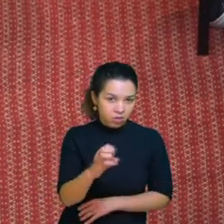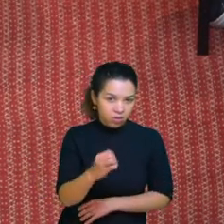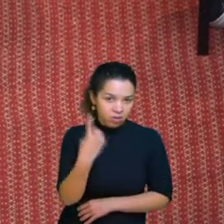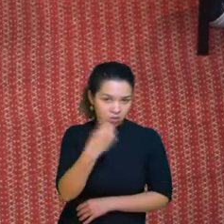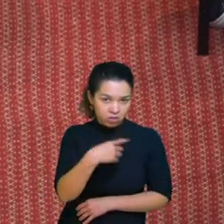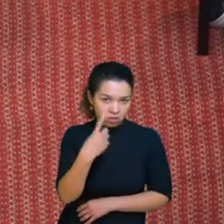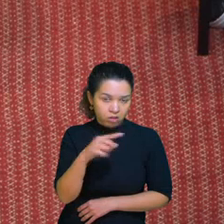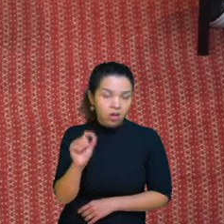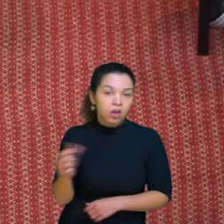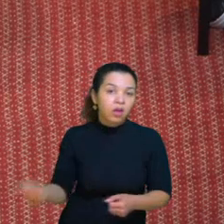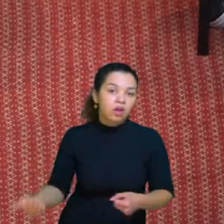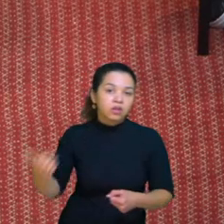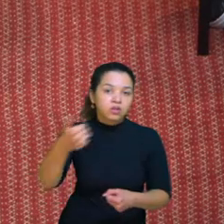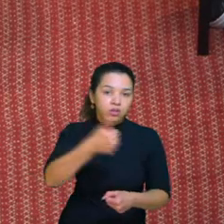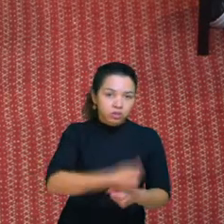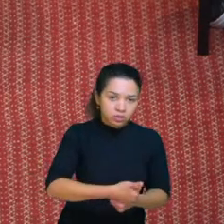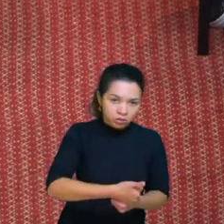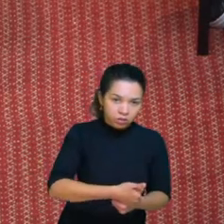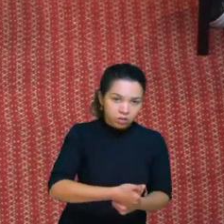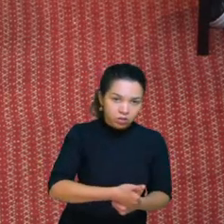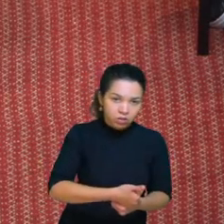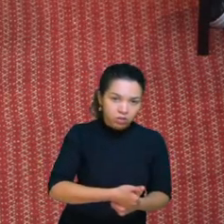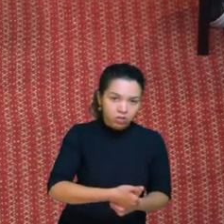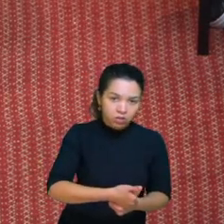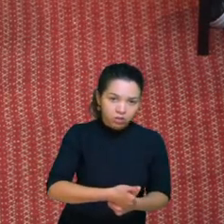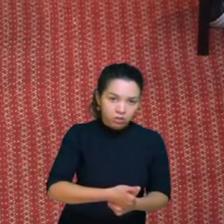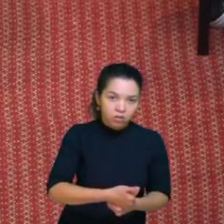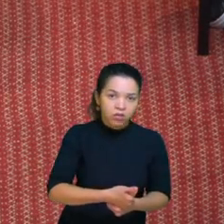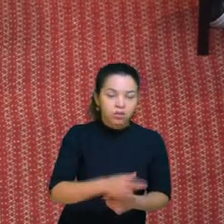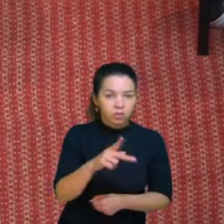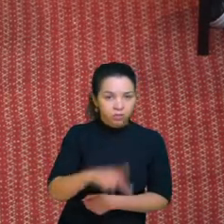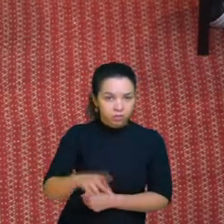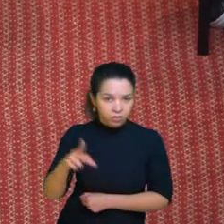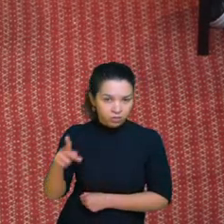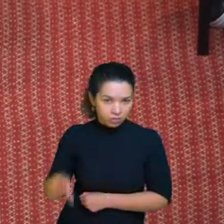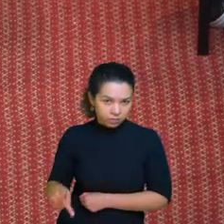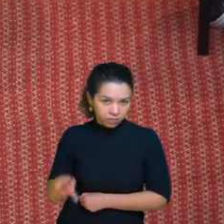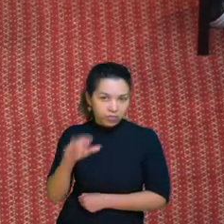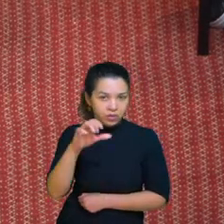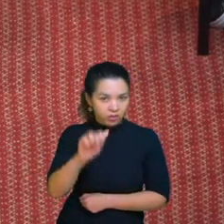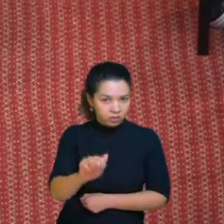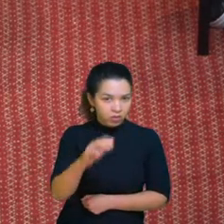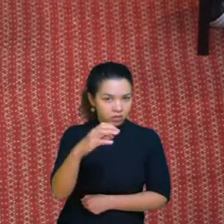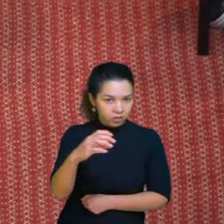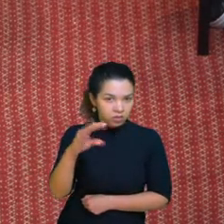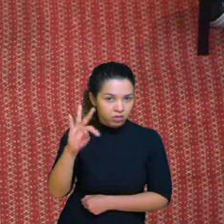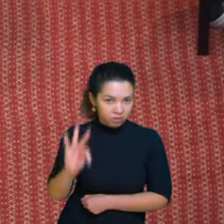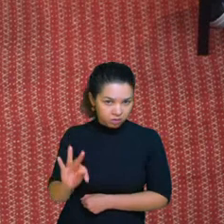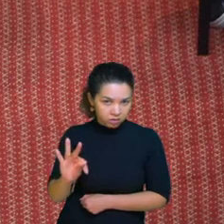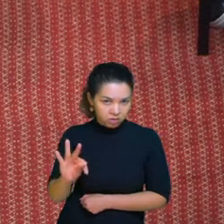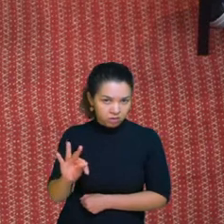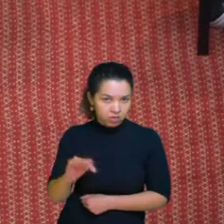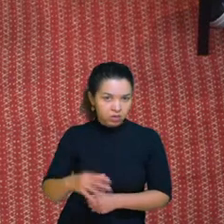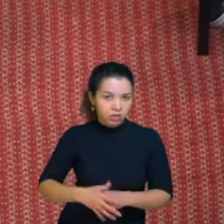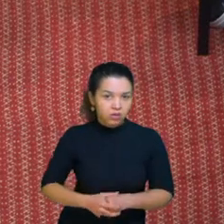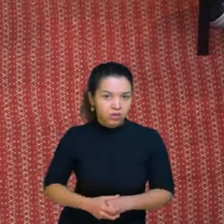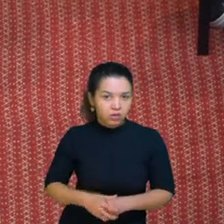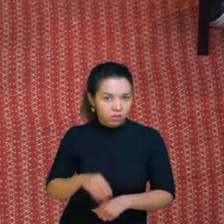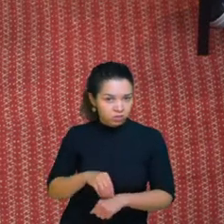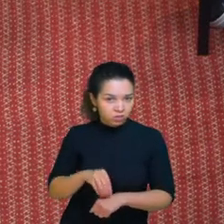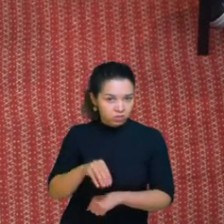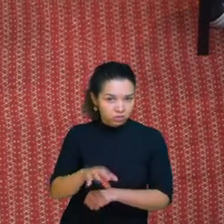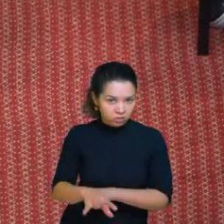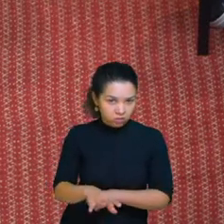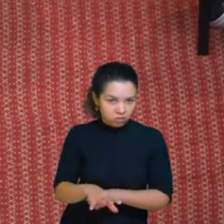no lugar desses profissionais professoras acts né então uma sugestão que eu